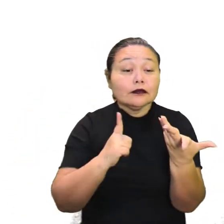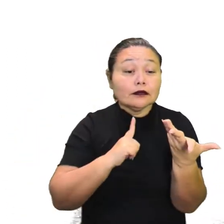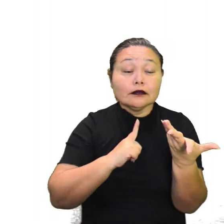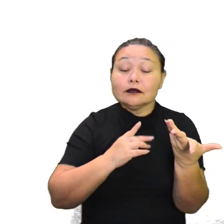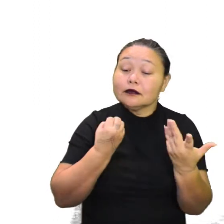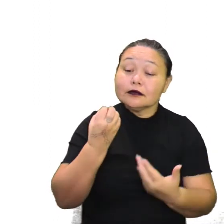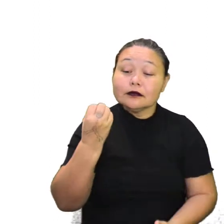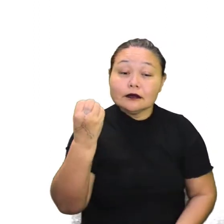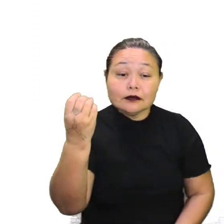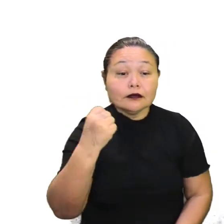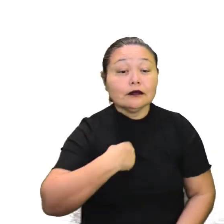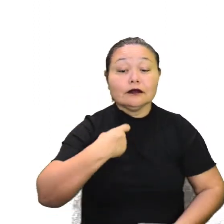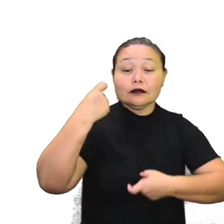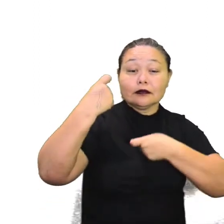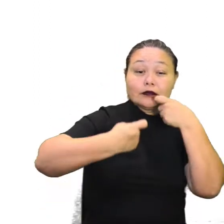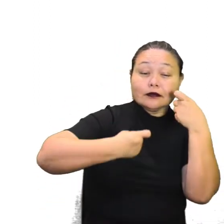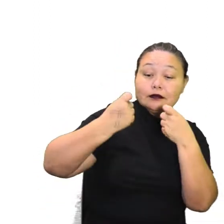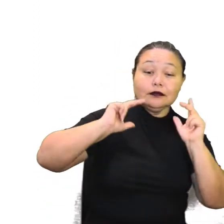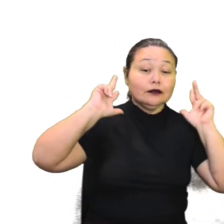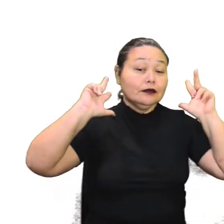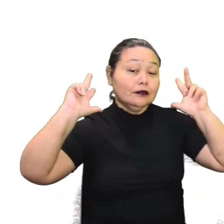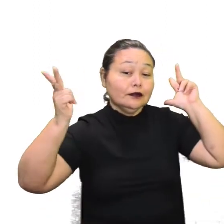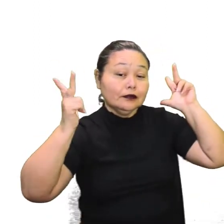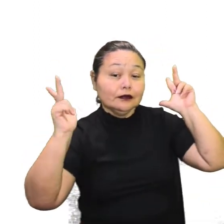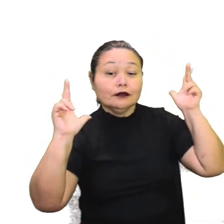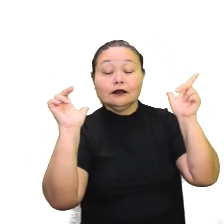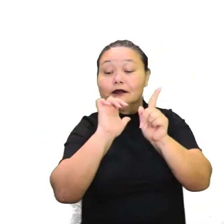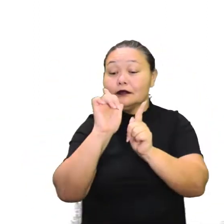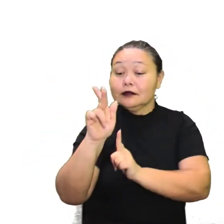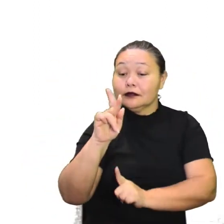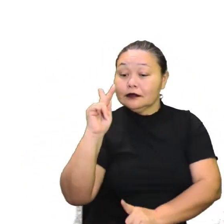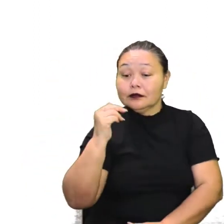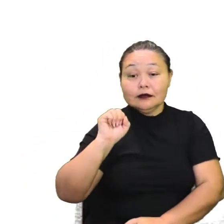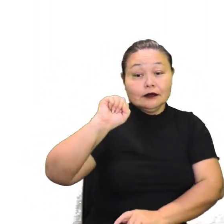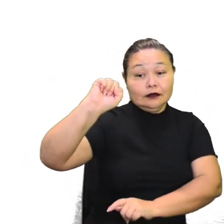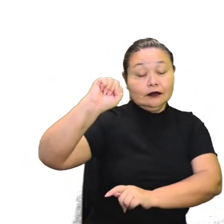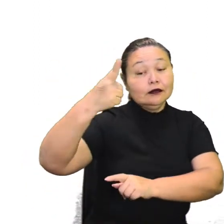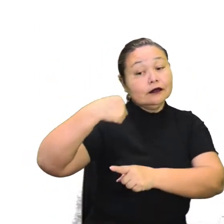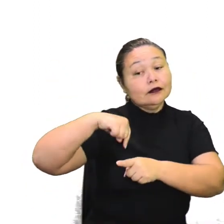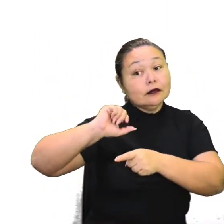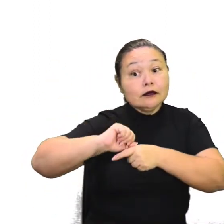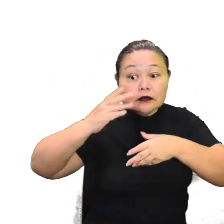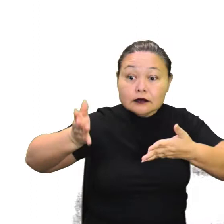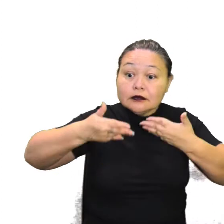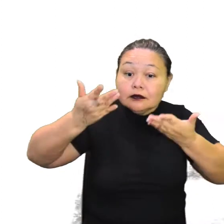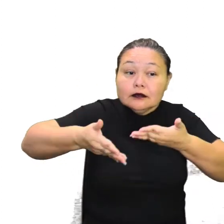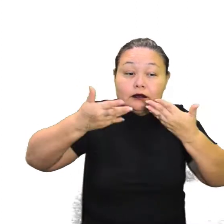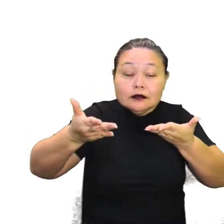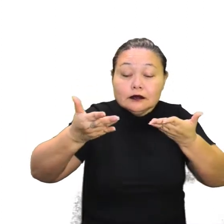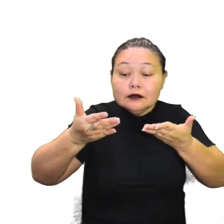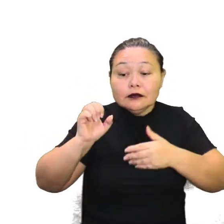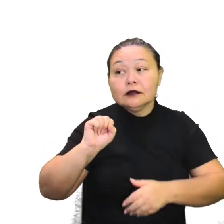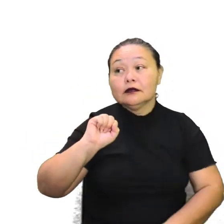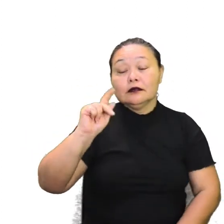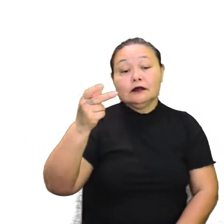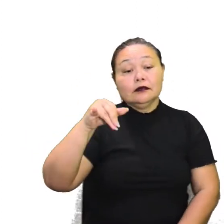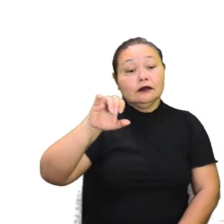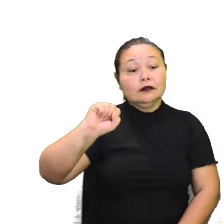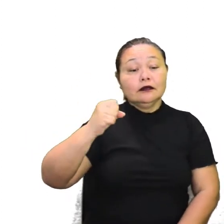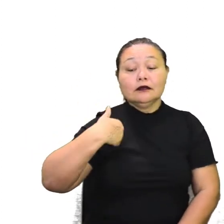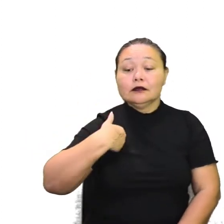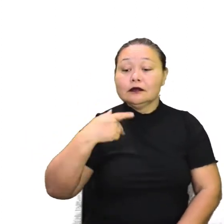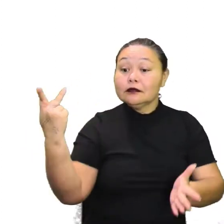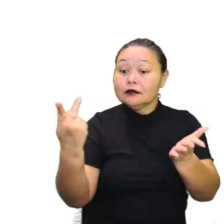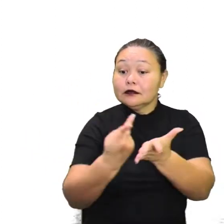Envolvendo viagem, guerras, aventuras, gestos heróicos. E há uma exaltação de heróis